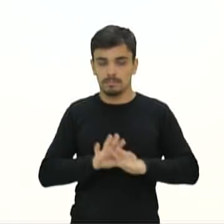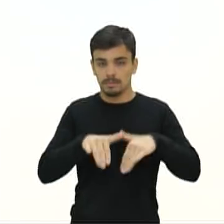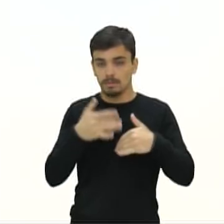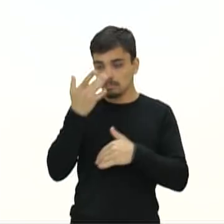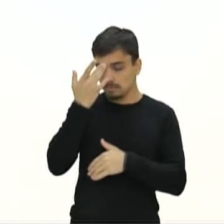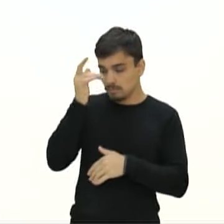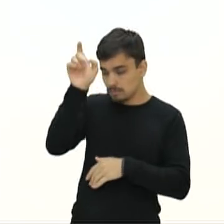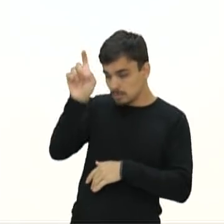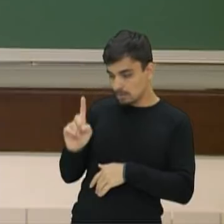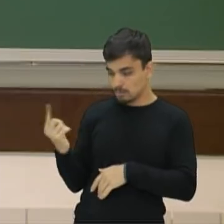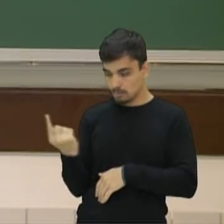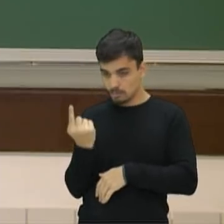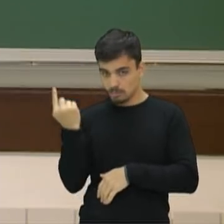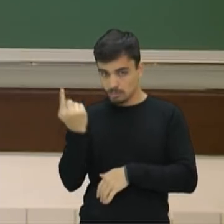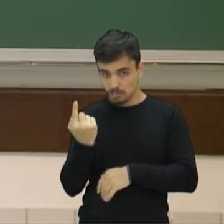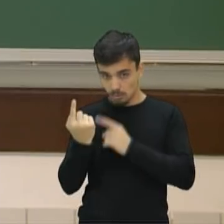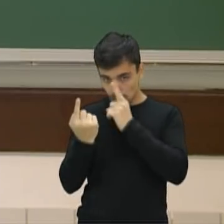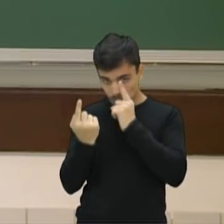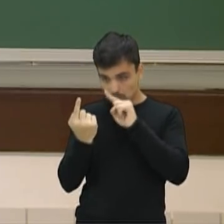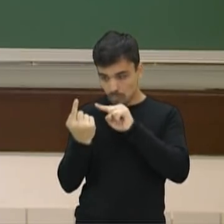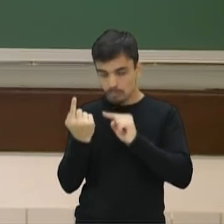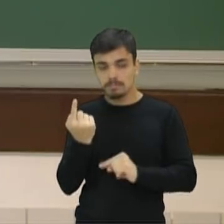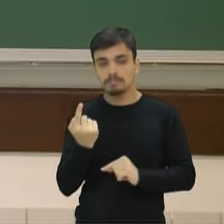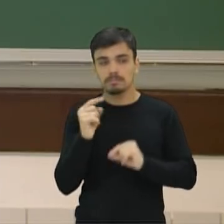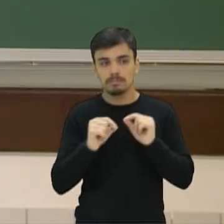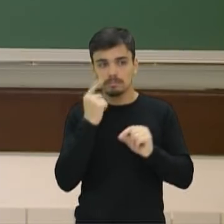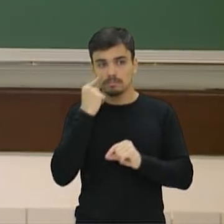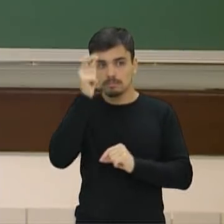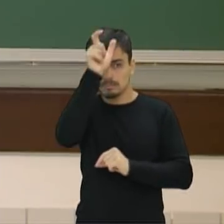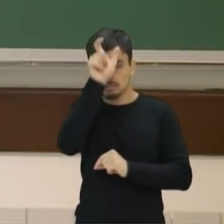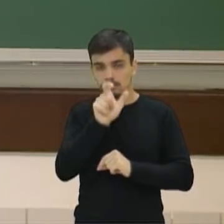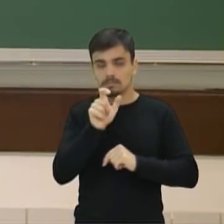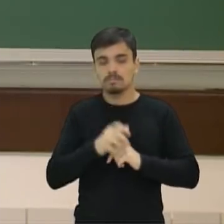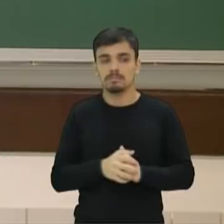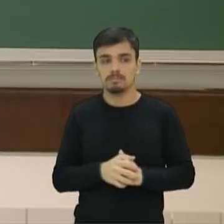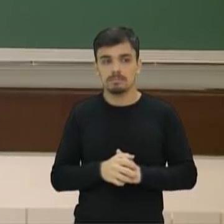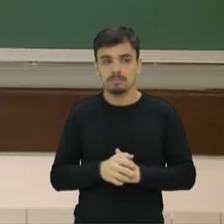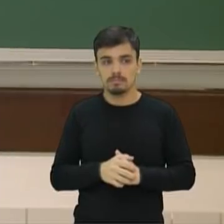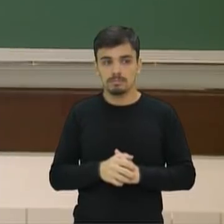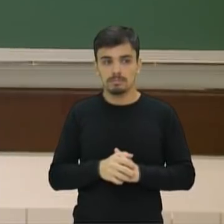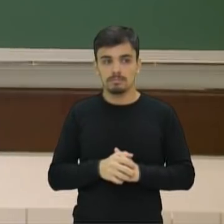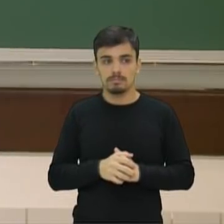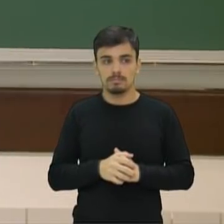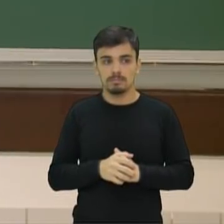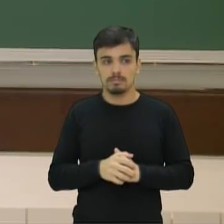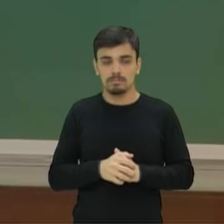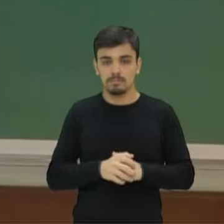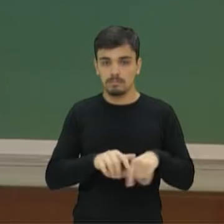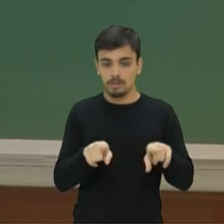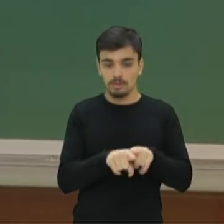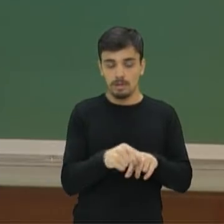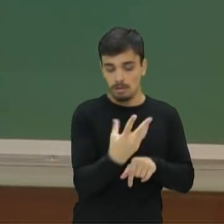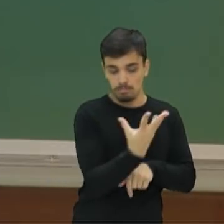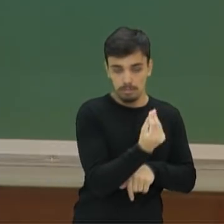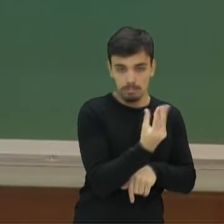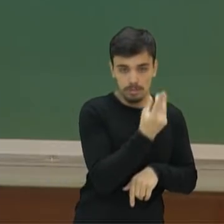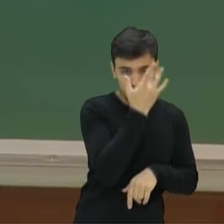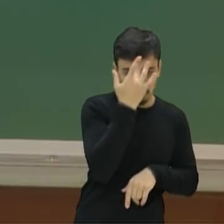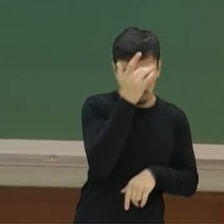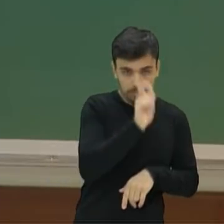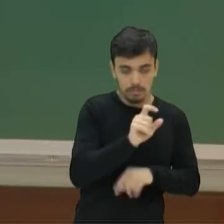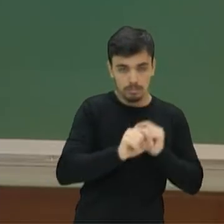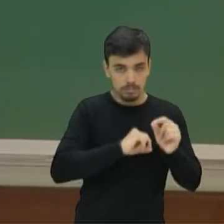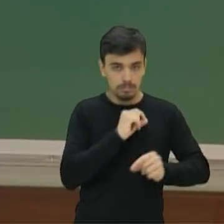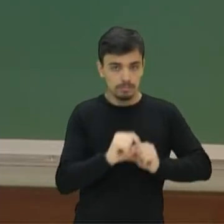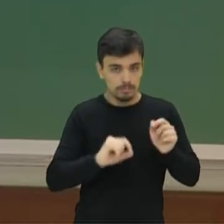quem é singular? Uma pessoa só. I, he, she, it, was. As pessoas do plural, were, e